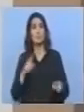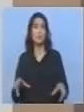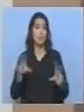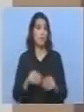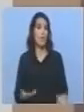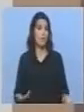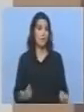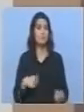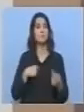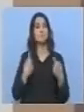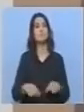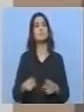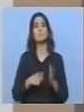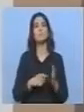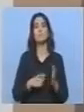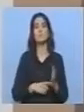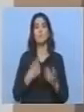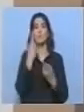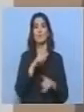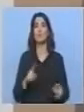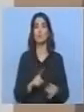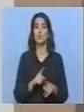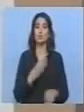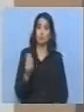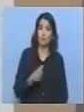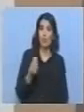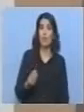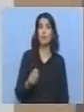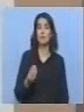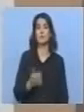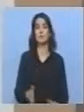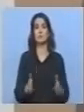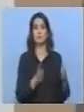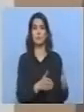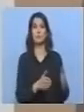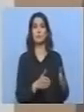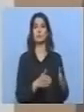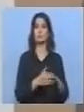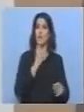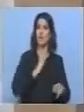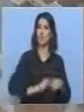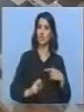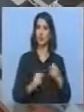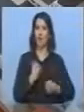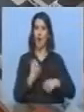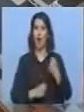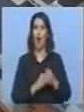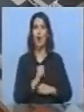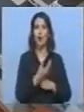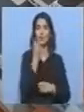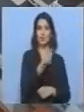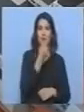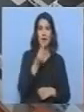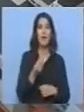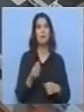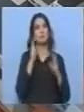temos necessidade de ter um corpo docente, por um lado jovem, com toda a energia da juventude para que se faça